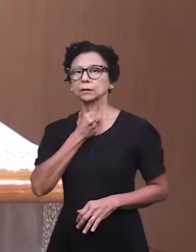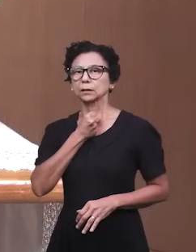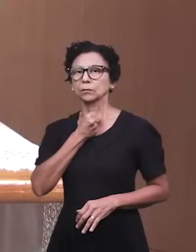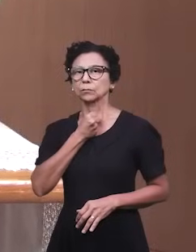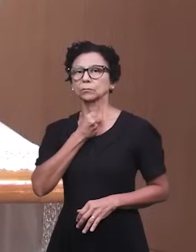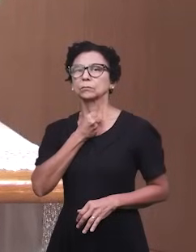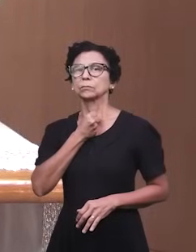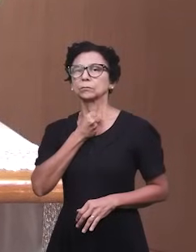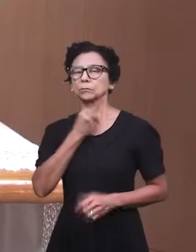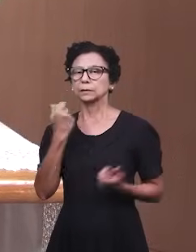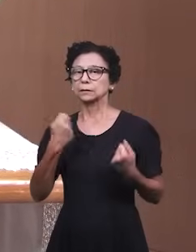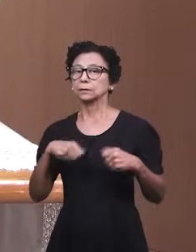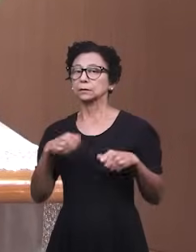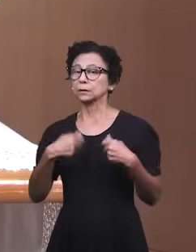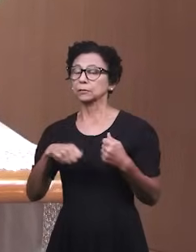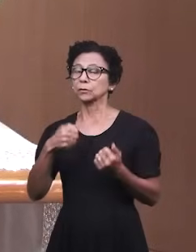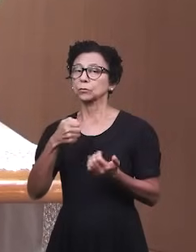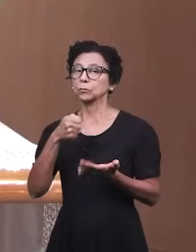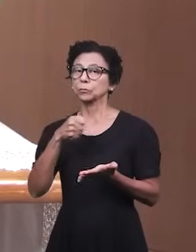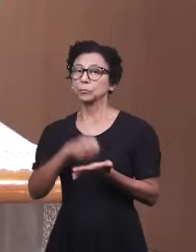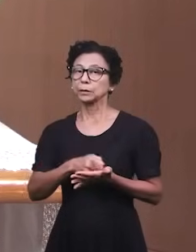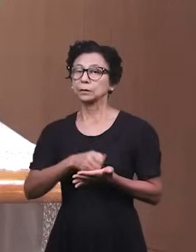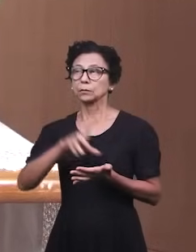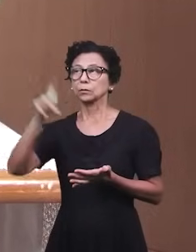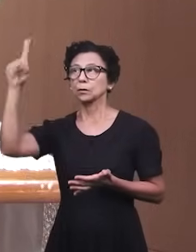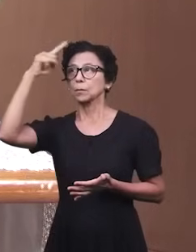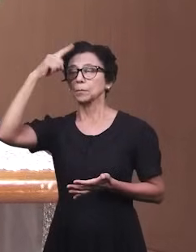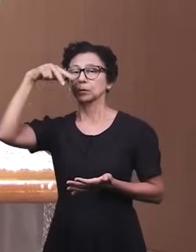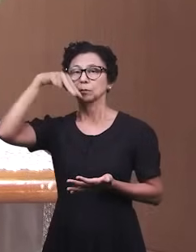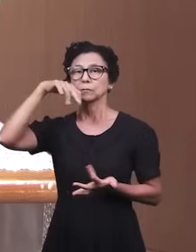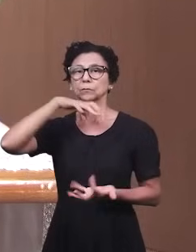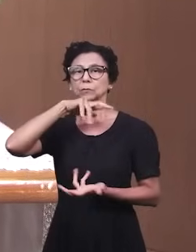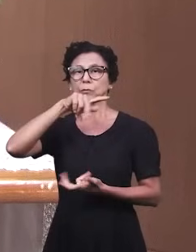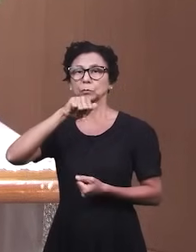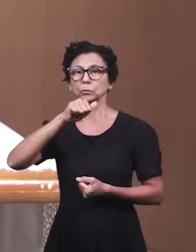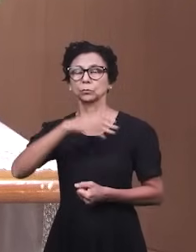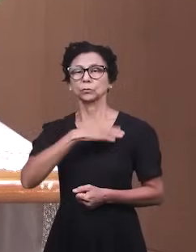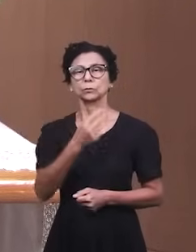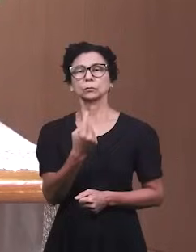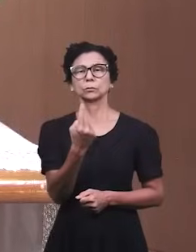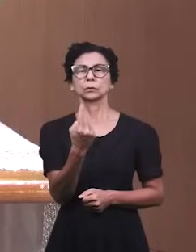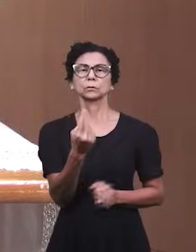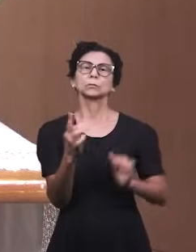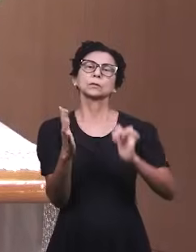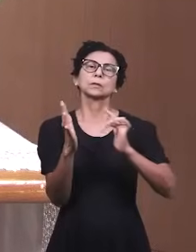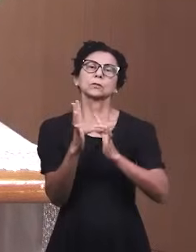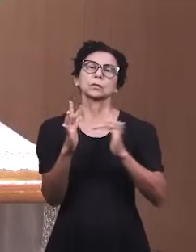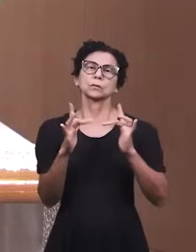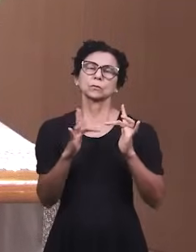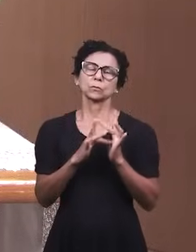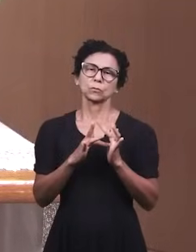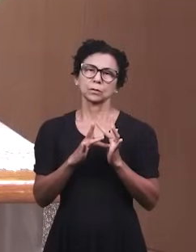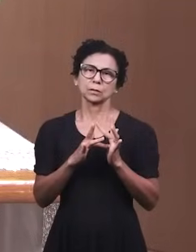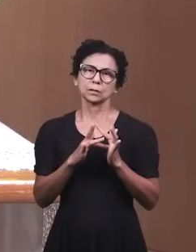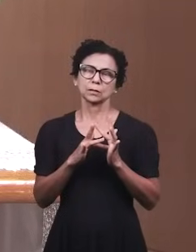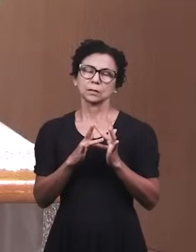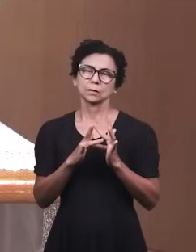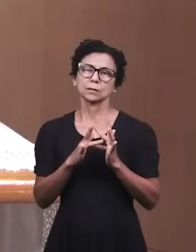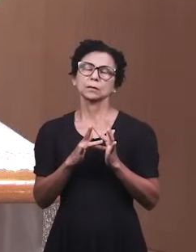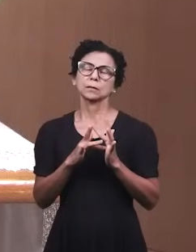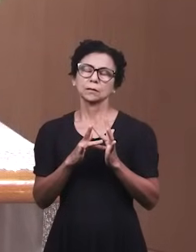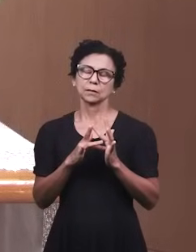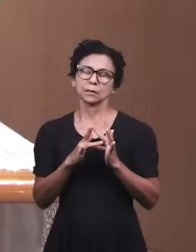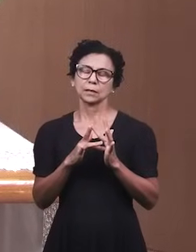Filho para nos dar a salvação. Através do Evangelho que Ele trouxe, a doutrina do Pai,